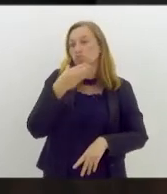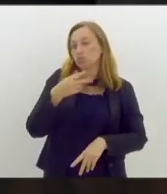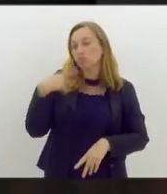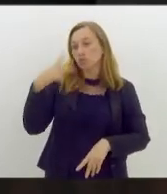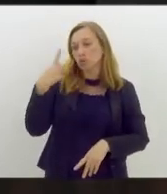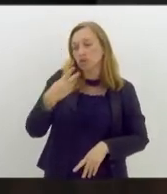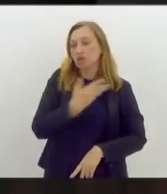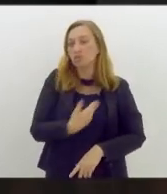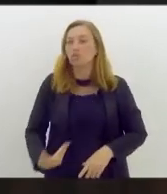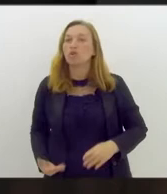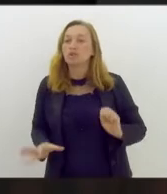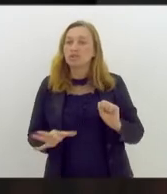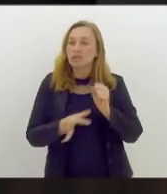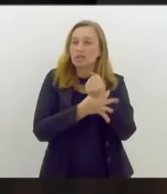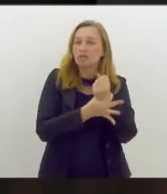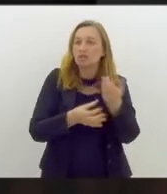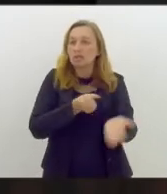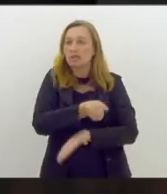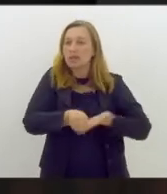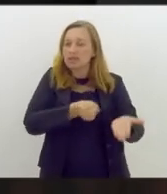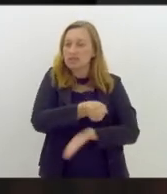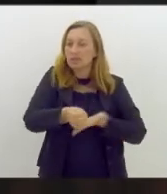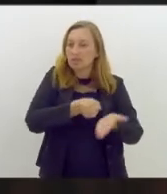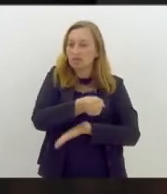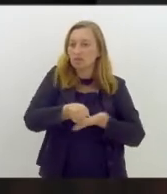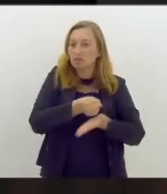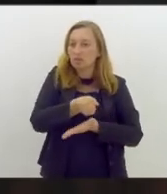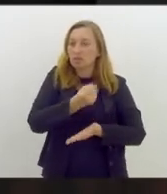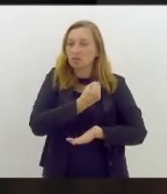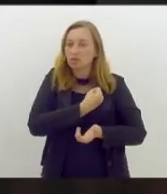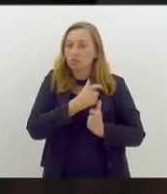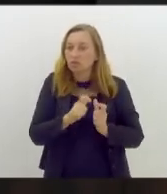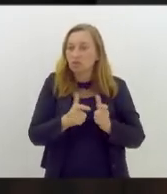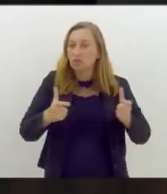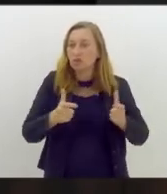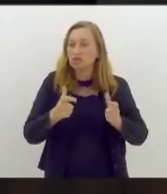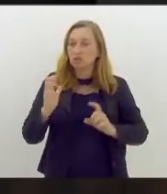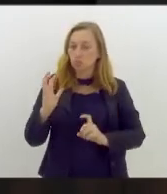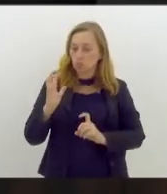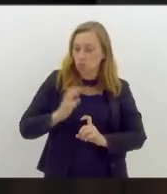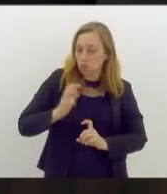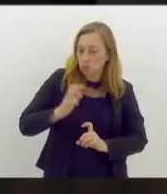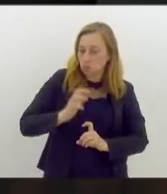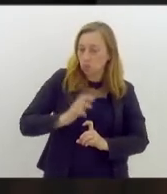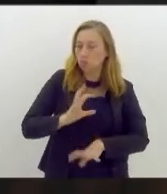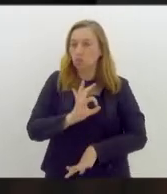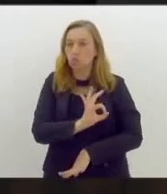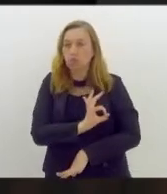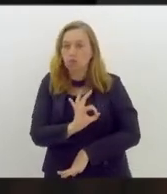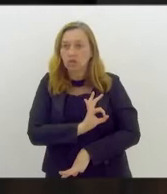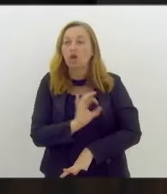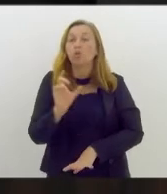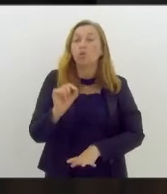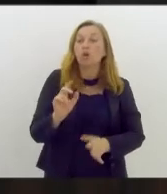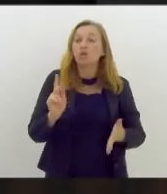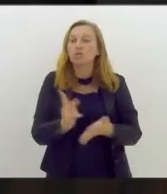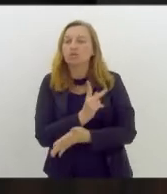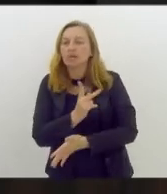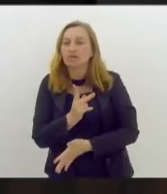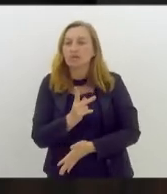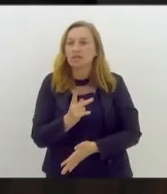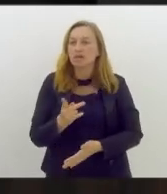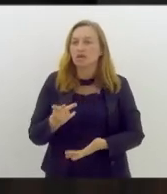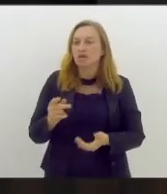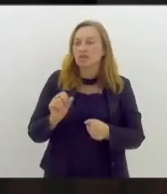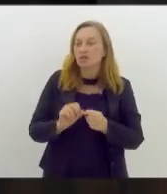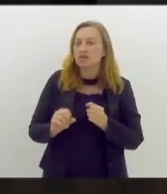de segurança baseadas no aumento da repressão policial. O que leva o parceiro a transformar